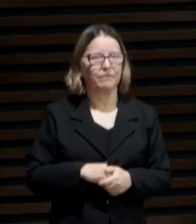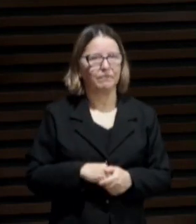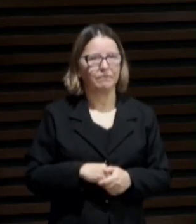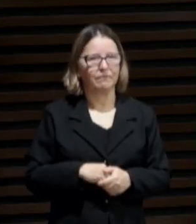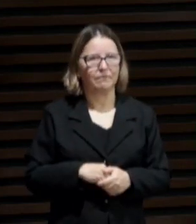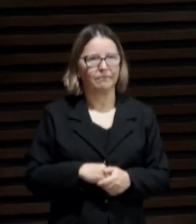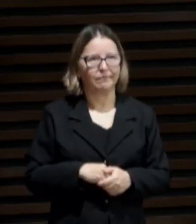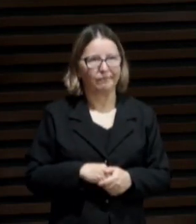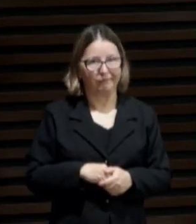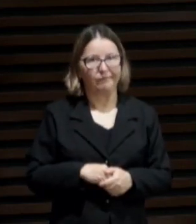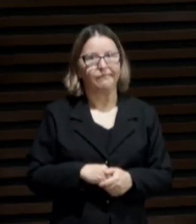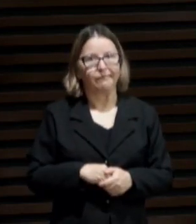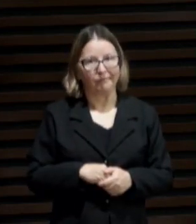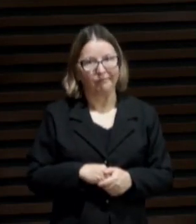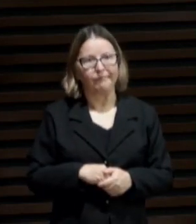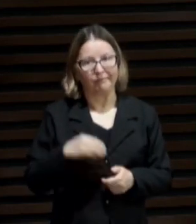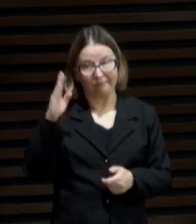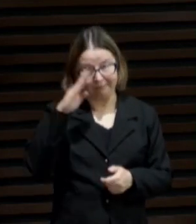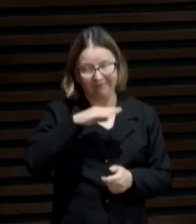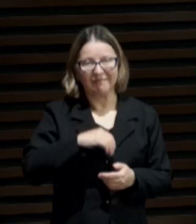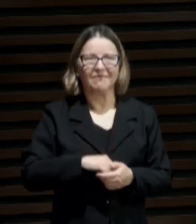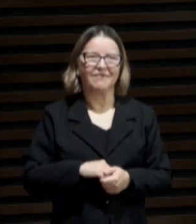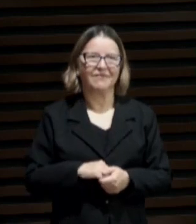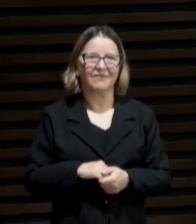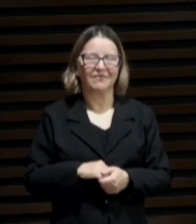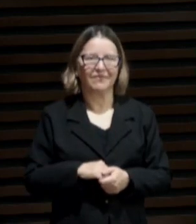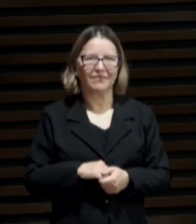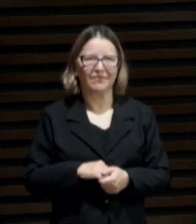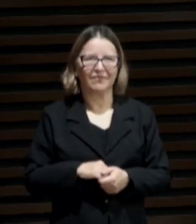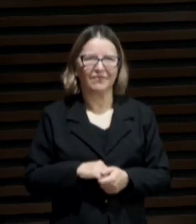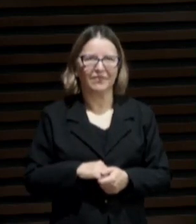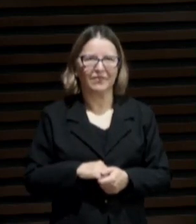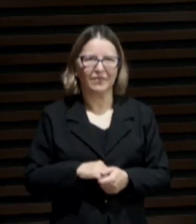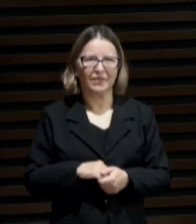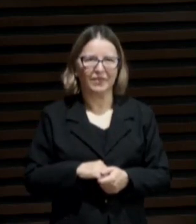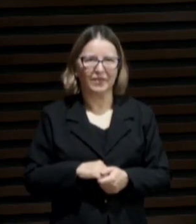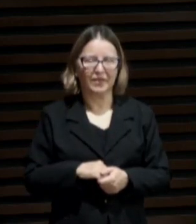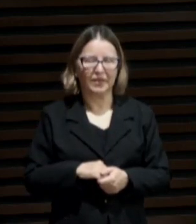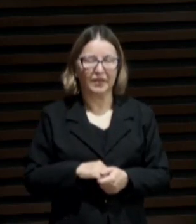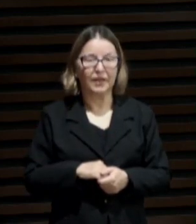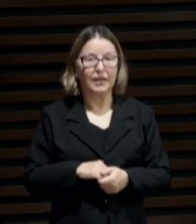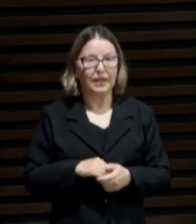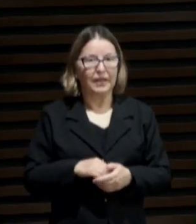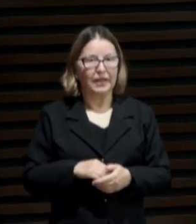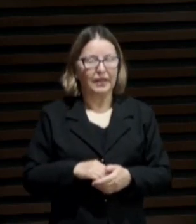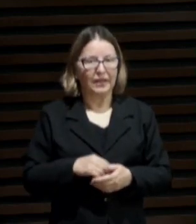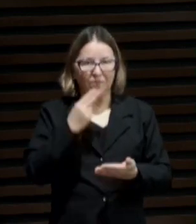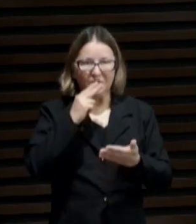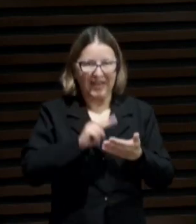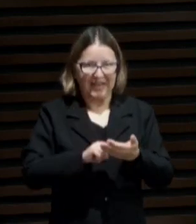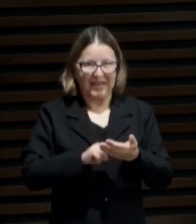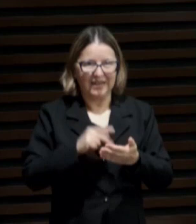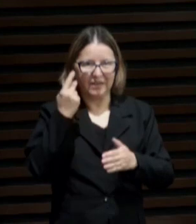Eita coisa terrível. Em boa parte do tempo, em sua epístola aos Efésios, o apóstolo Paulo